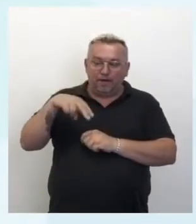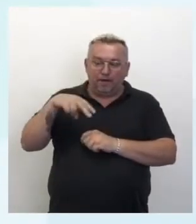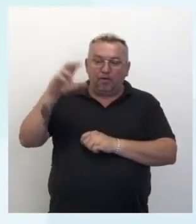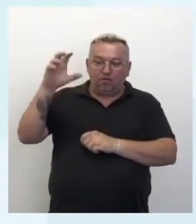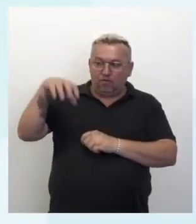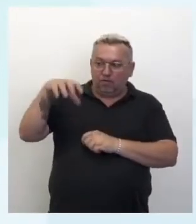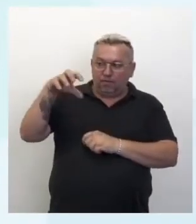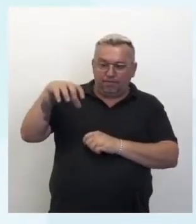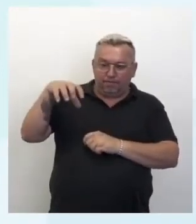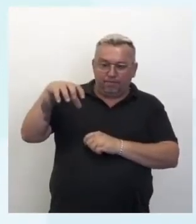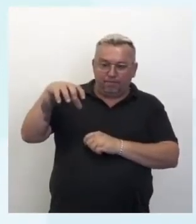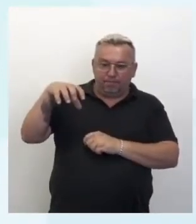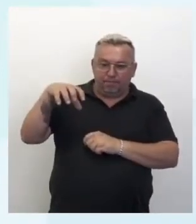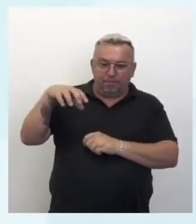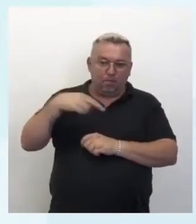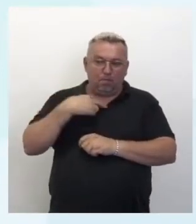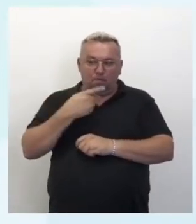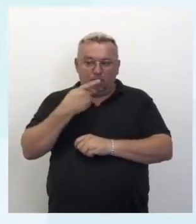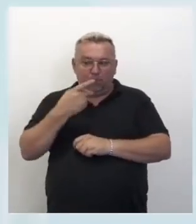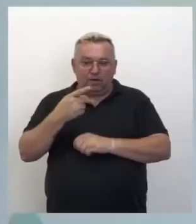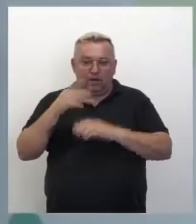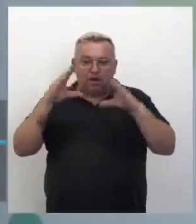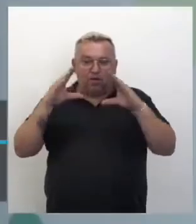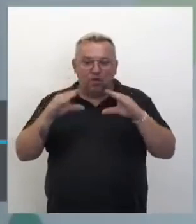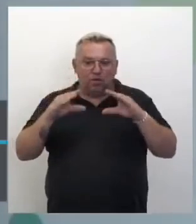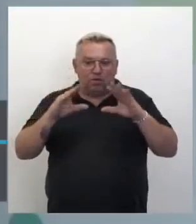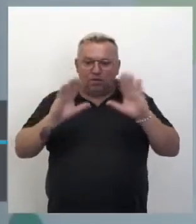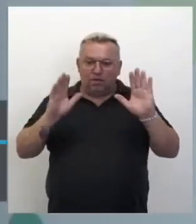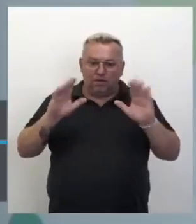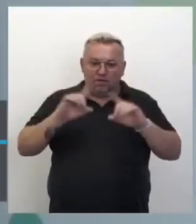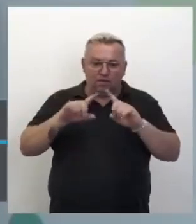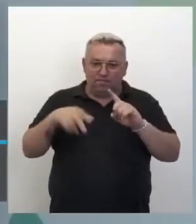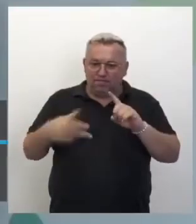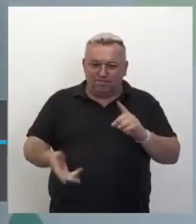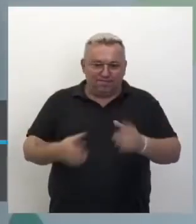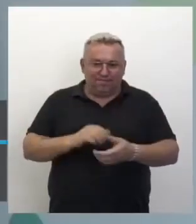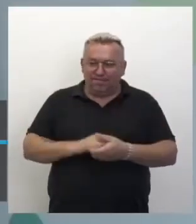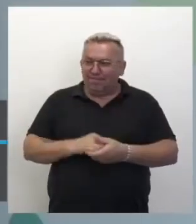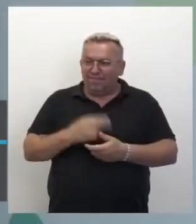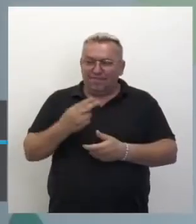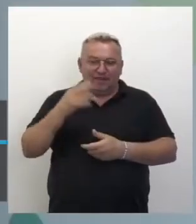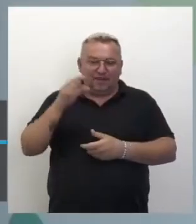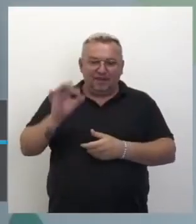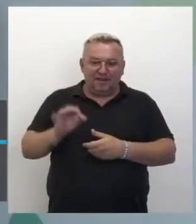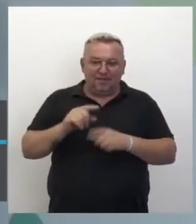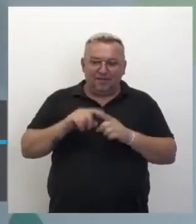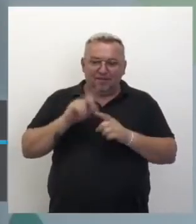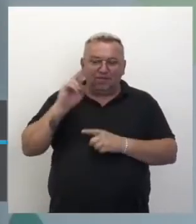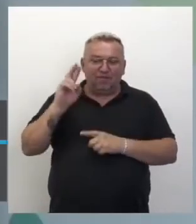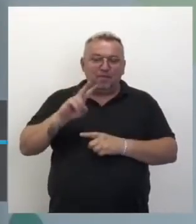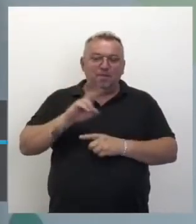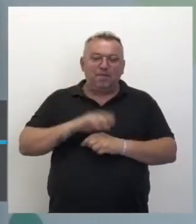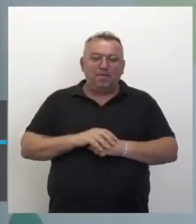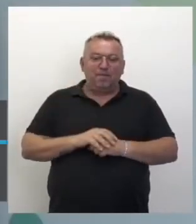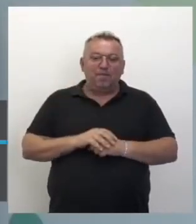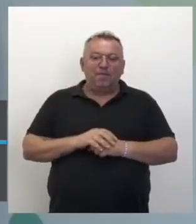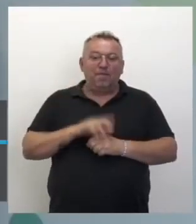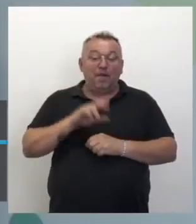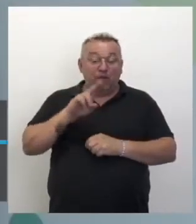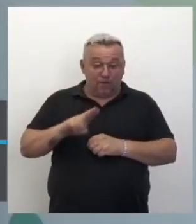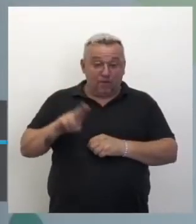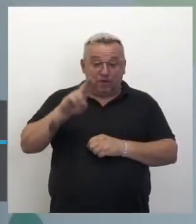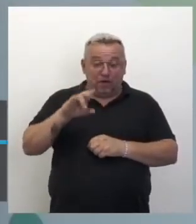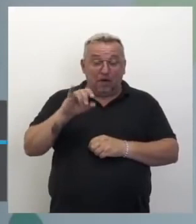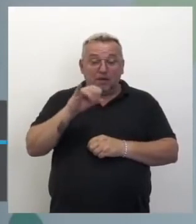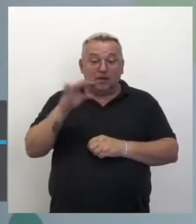chover. Eu não posso falar I'm going to rain, senão vou cair aqui, não vai dar muito certo, né? Então você vai usar o it